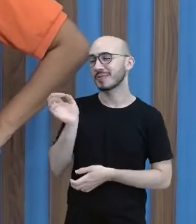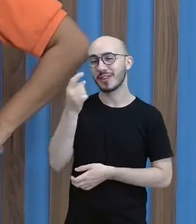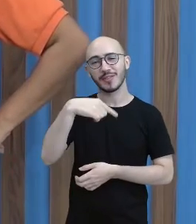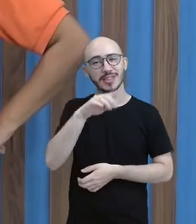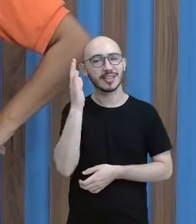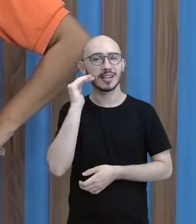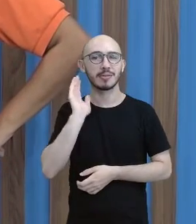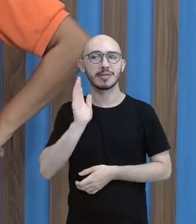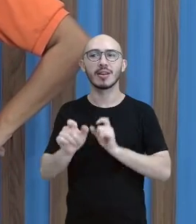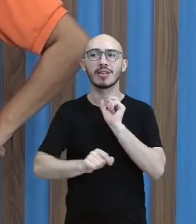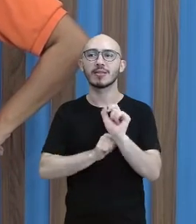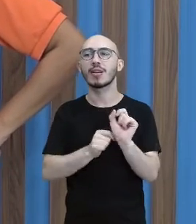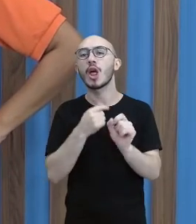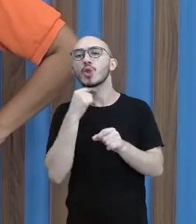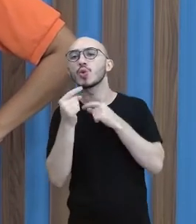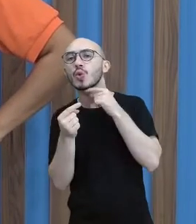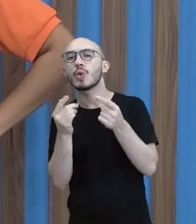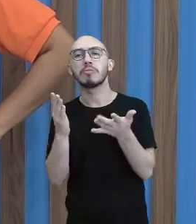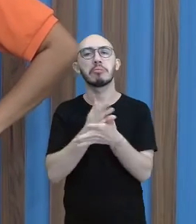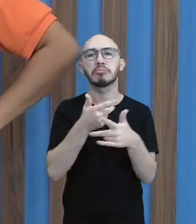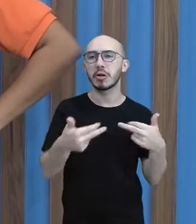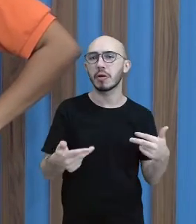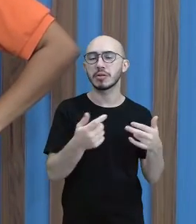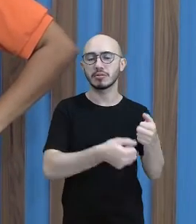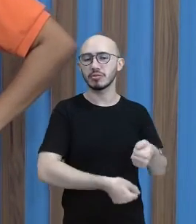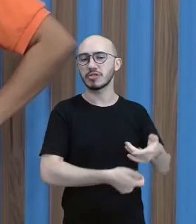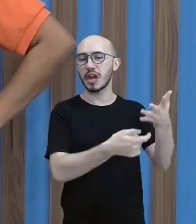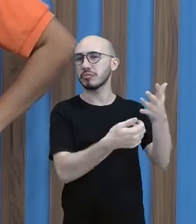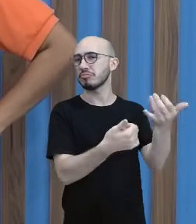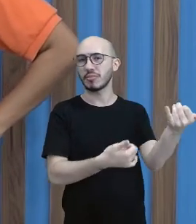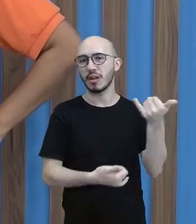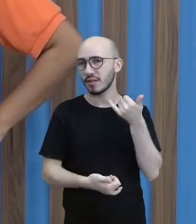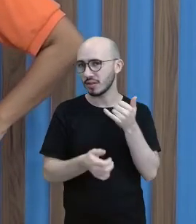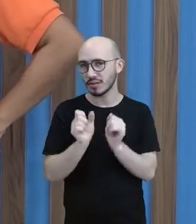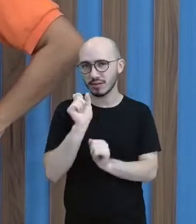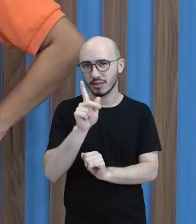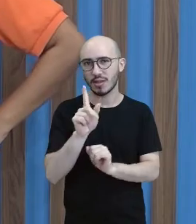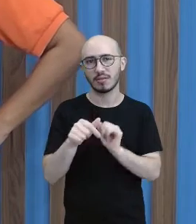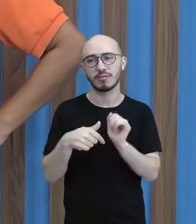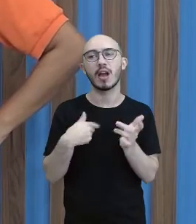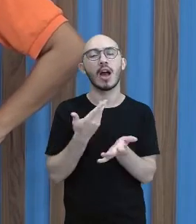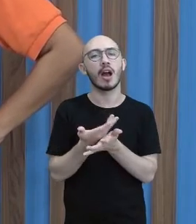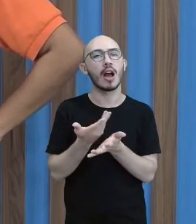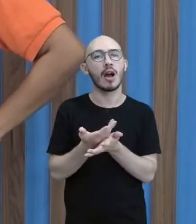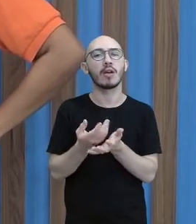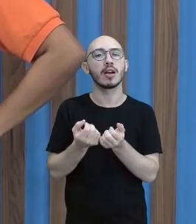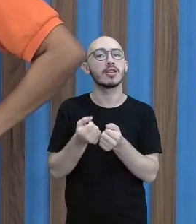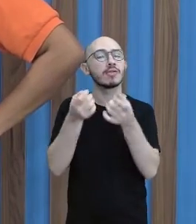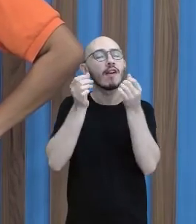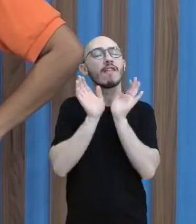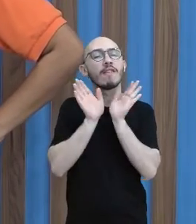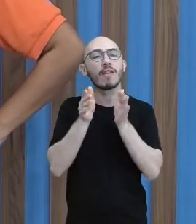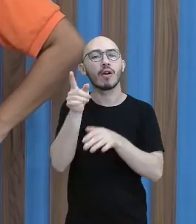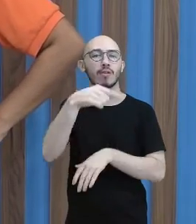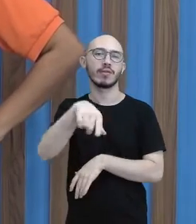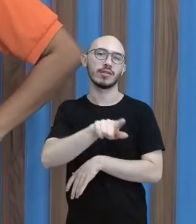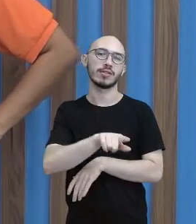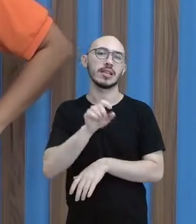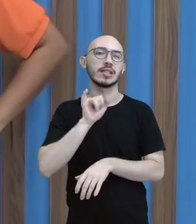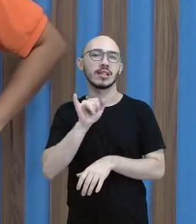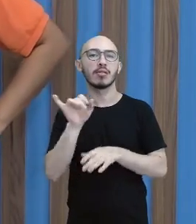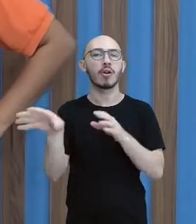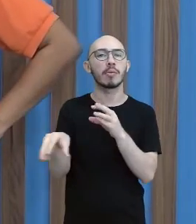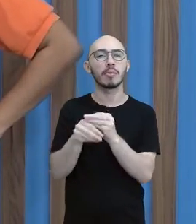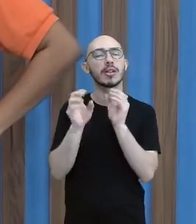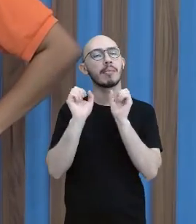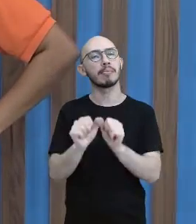sabem, qualquer crise, qualquer dúvida, lembrem que a aula é feita para vocês. Então, qualquer interferência que vocês desejem fazer, é só dar